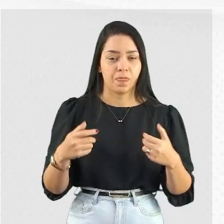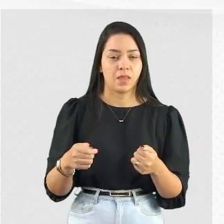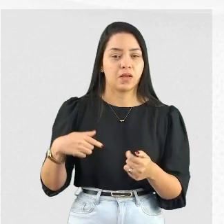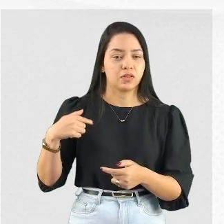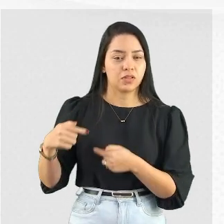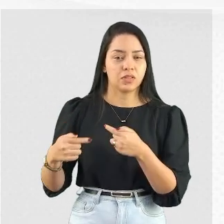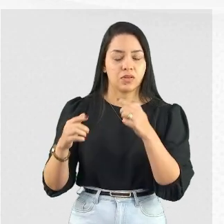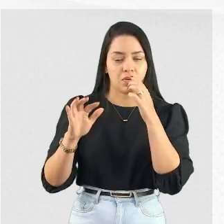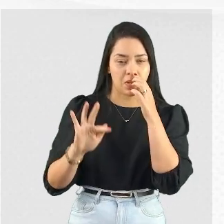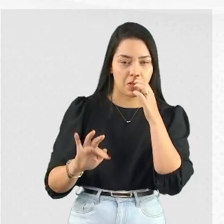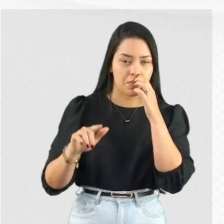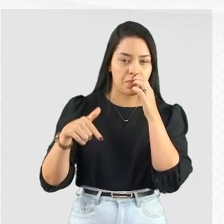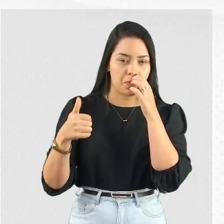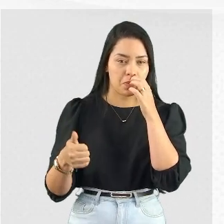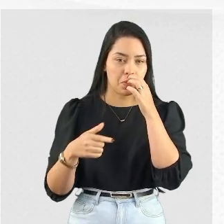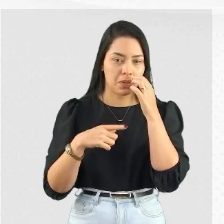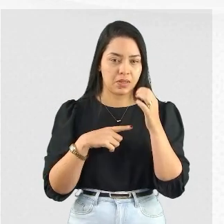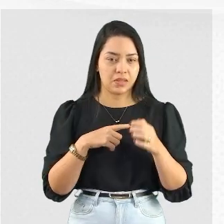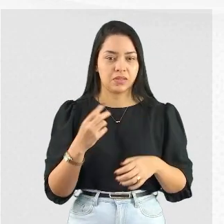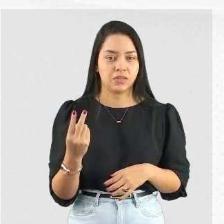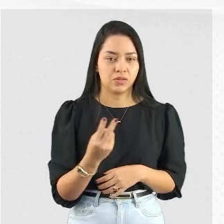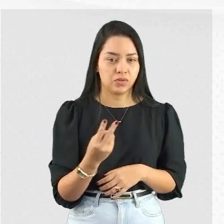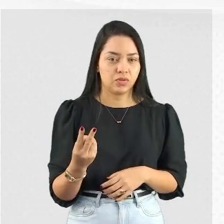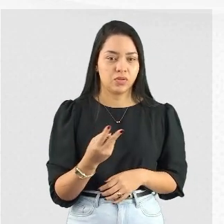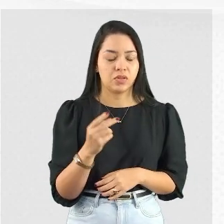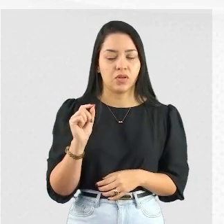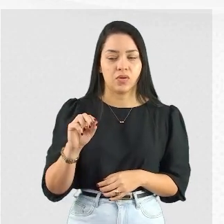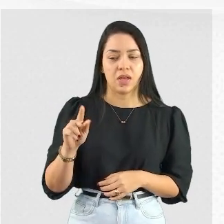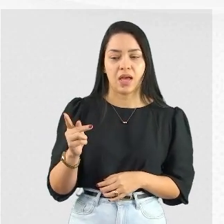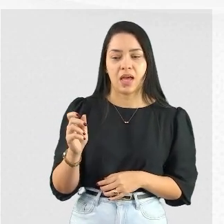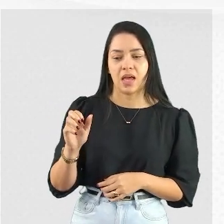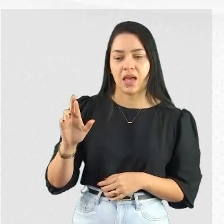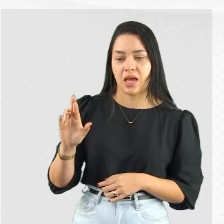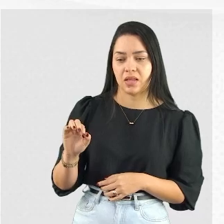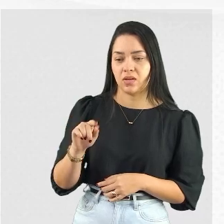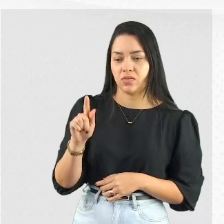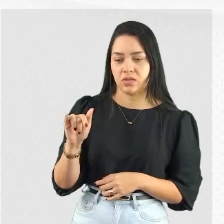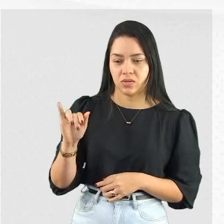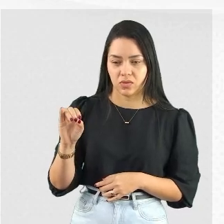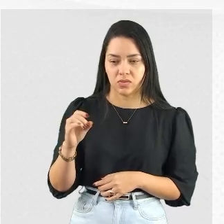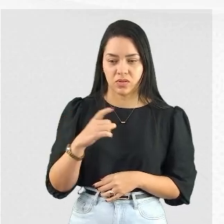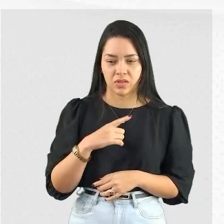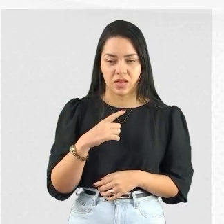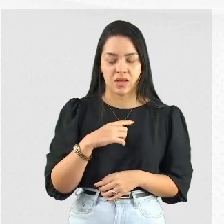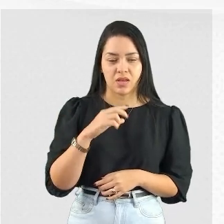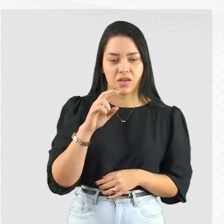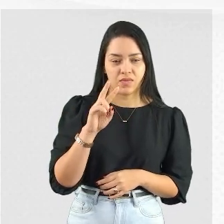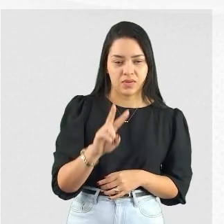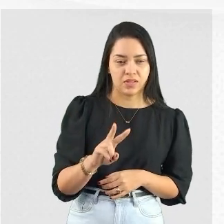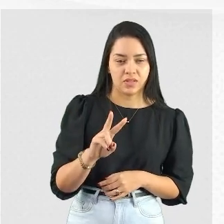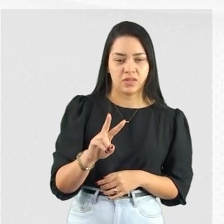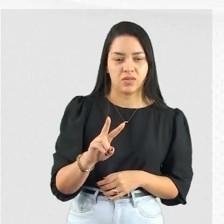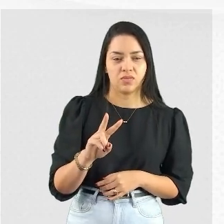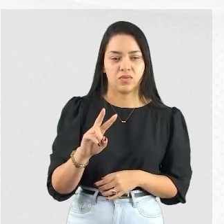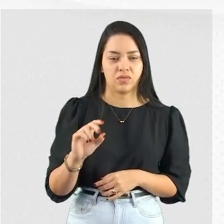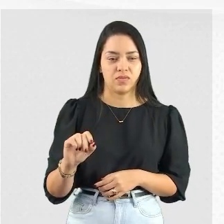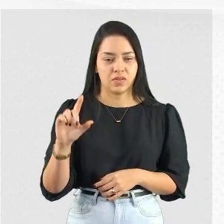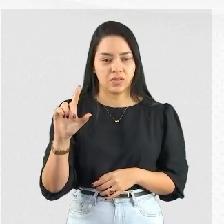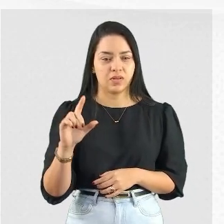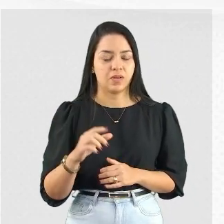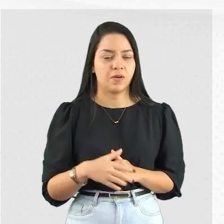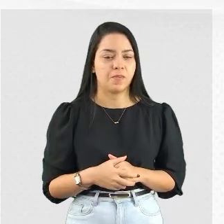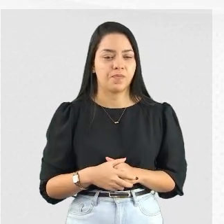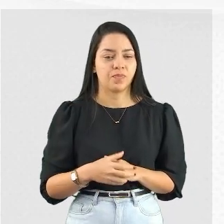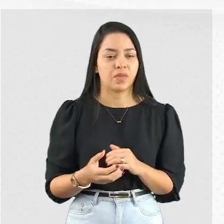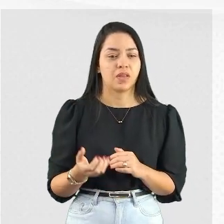Toda a prole desses dois indivíduos vai ser heterozigota. Eu vou ter Vzão, Vzinho, Rzão, Rzinho. E aí,